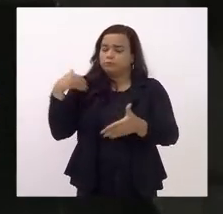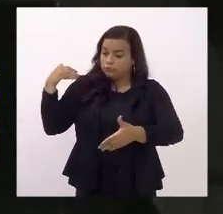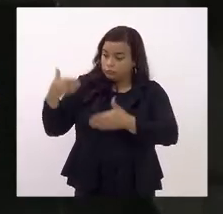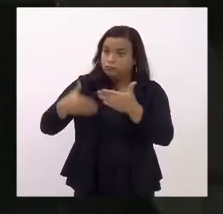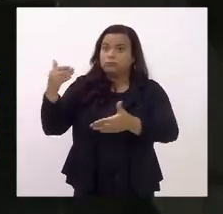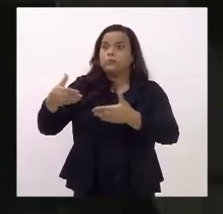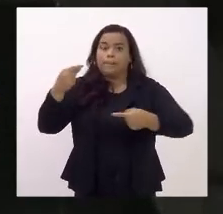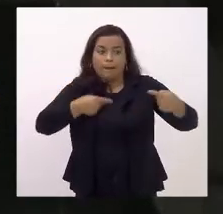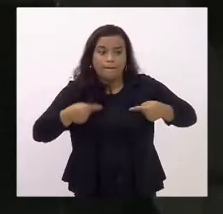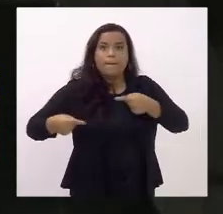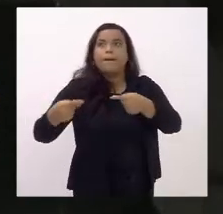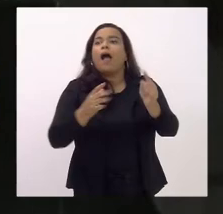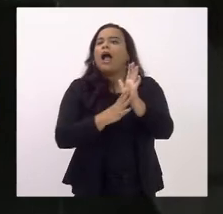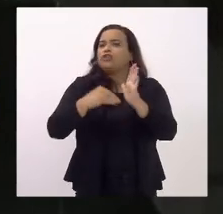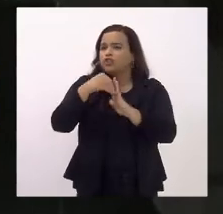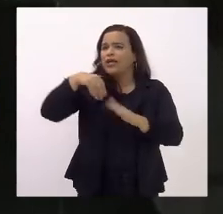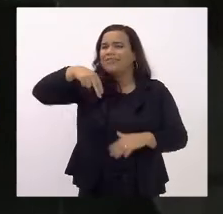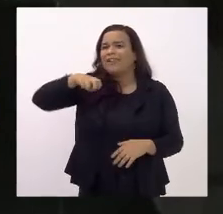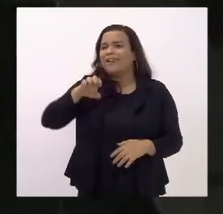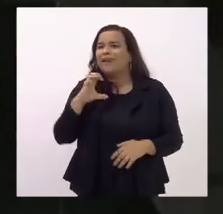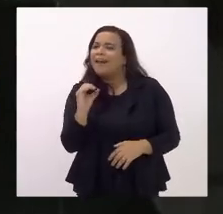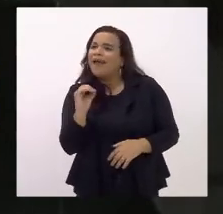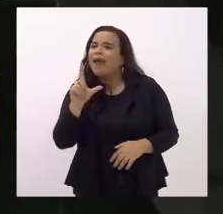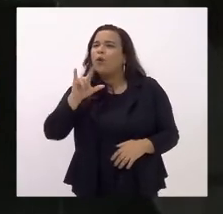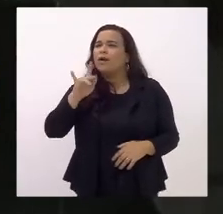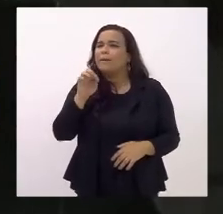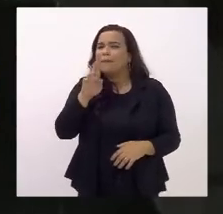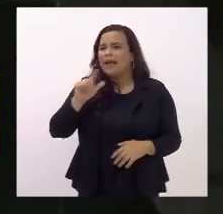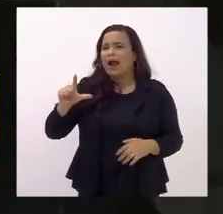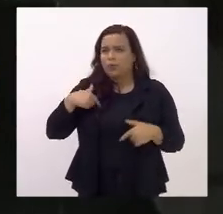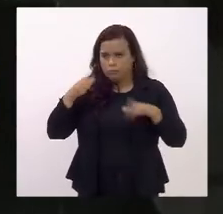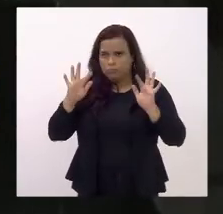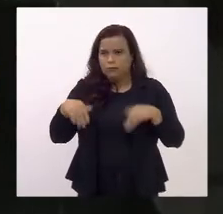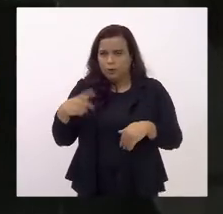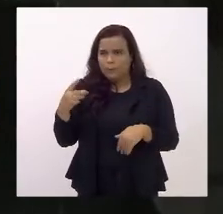Brasil, dizia-se mais ou menos o seguinte, e vou concluir em um minuto,